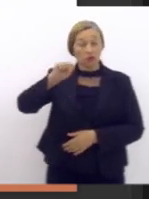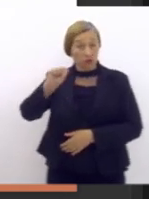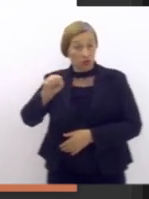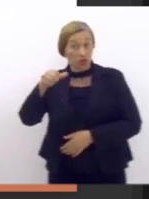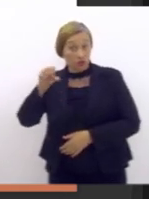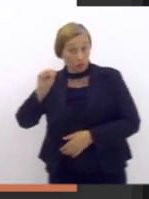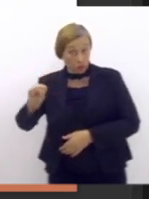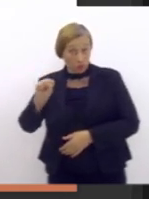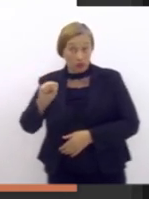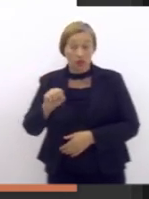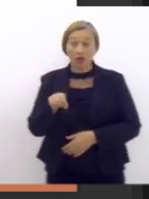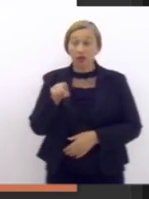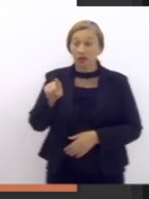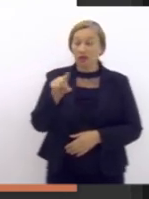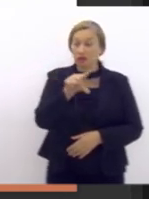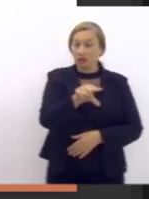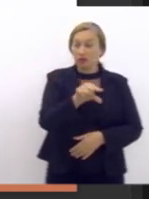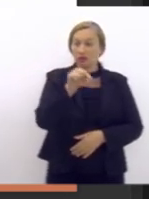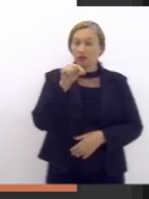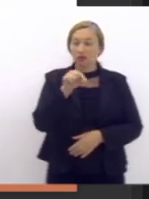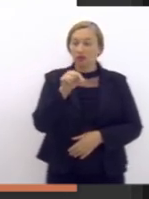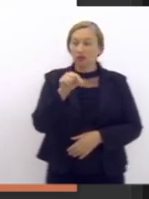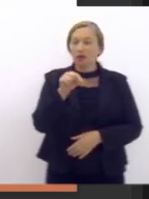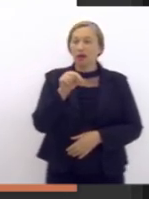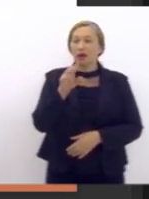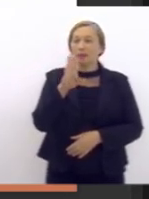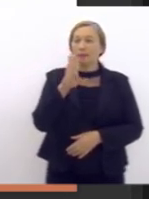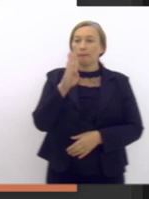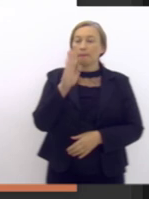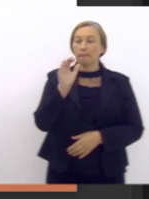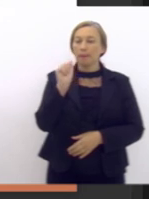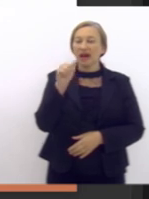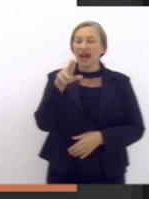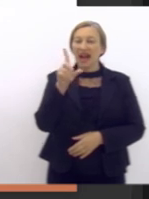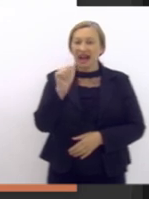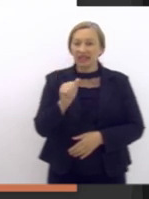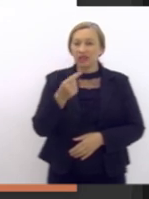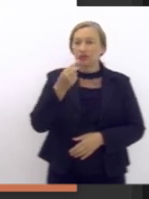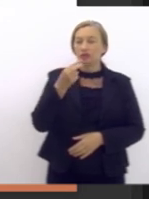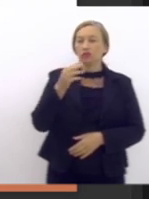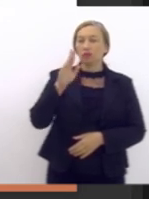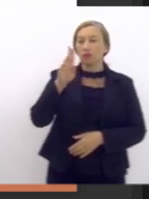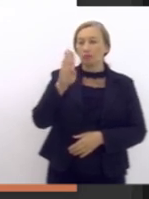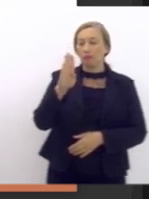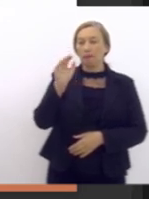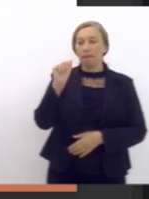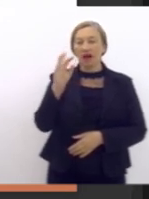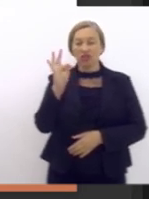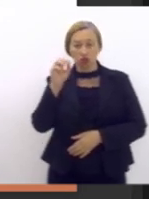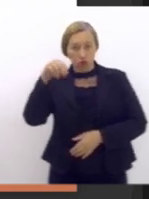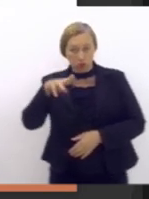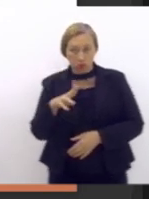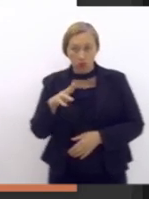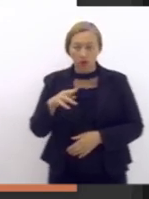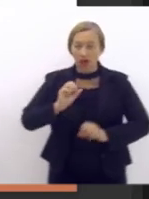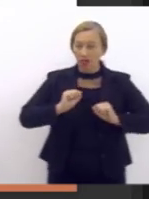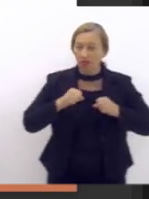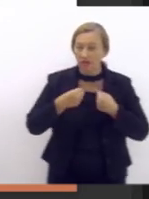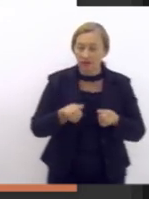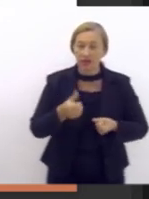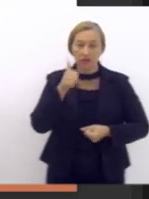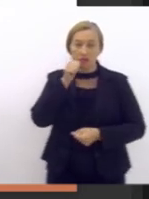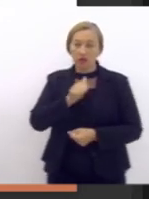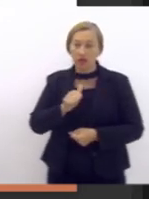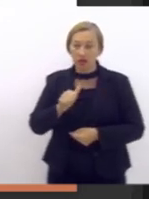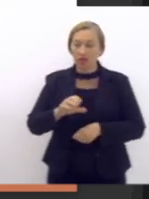quando aquela que foi chamada de bancada do batom, ela defendeu a inclusão dos direitos das mulheres na Constituinte de